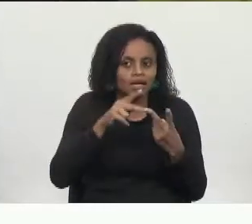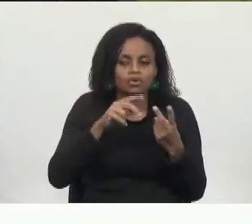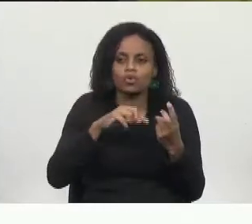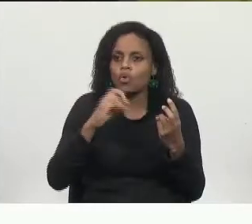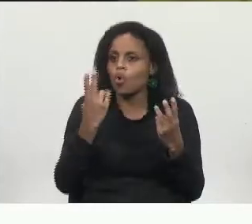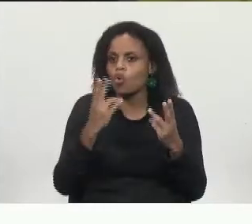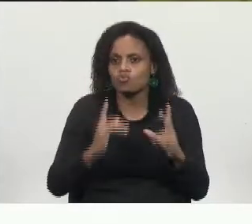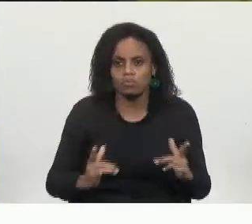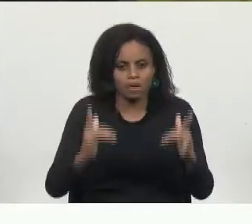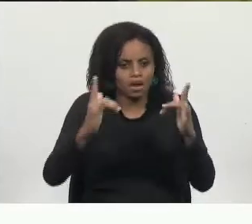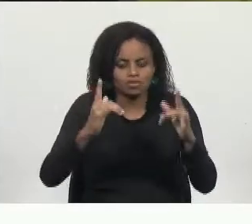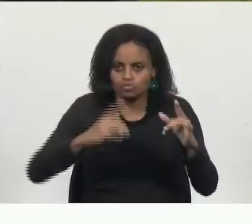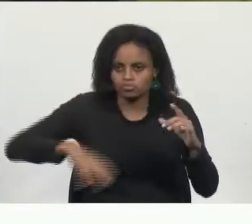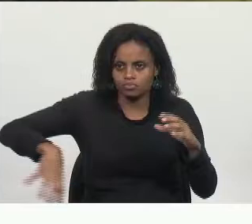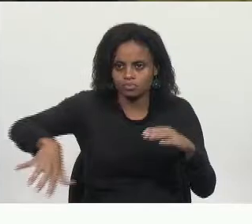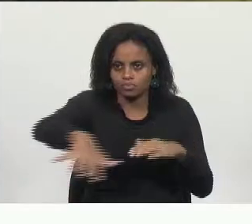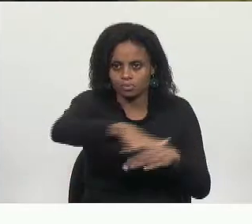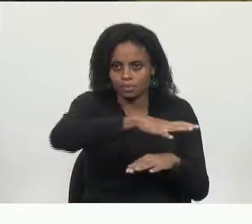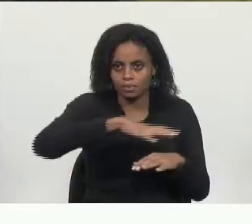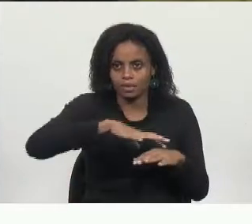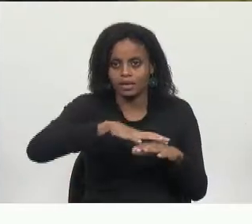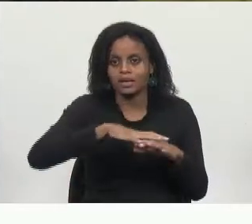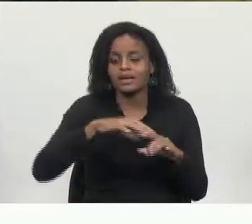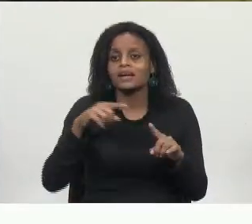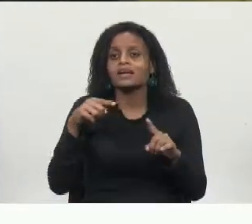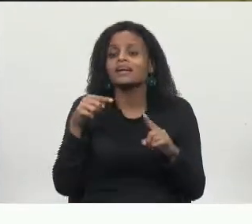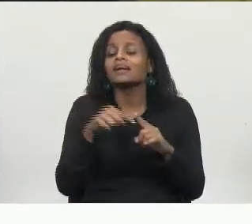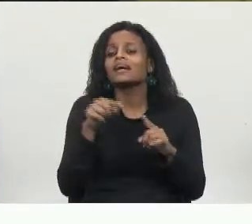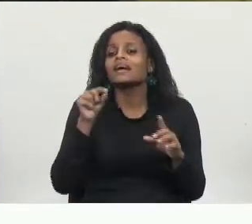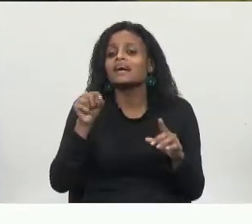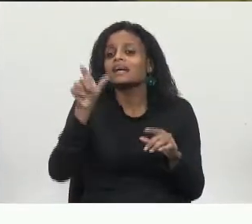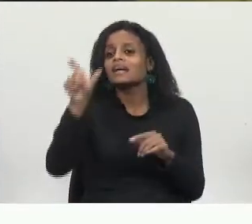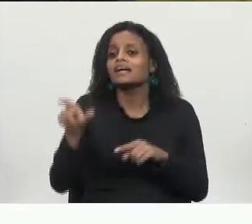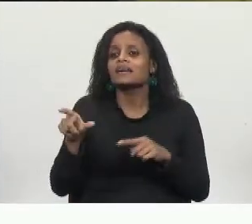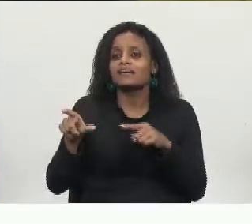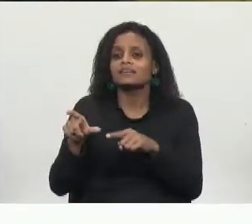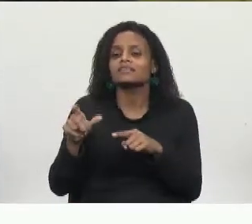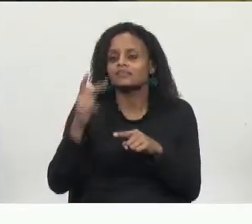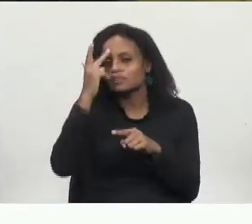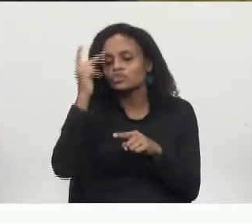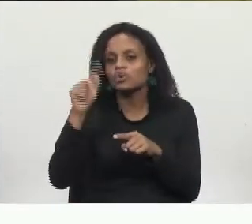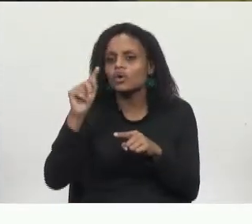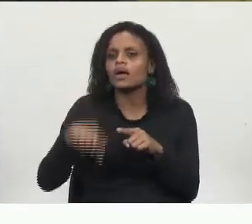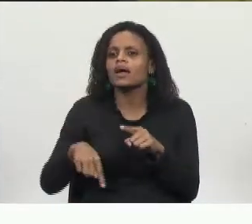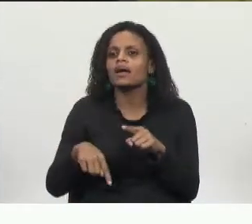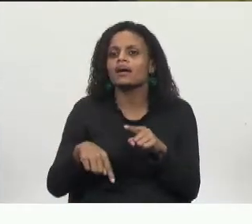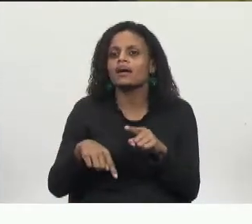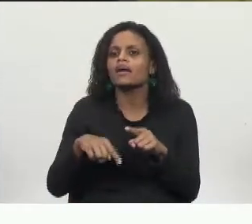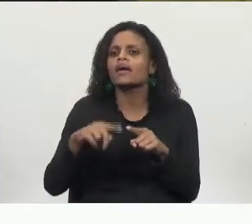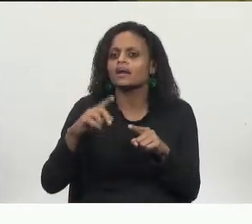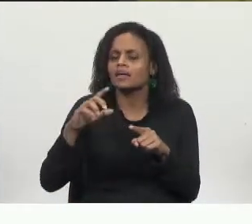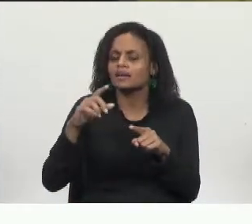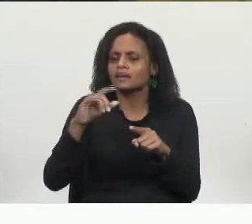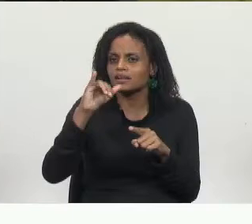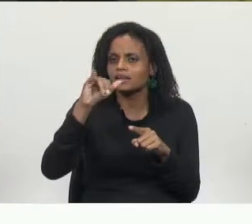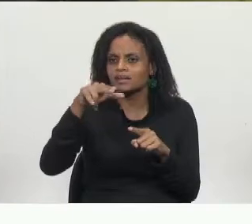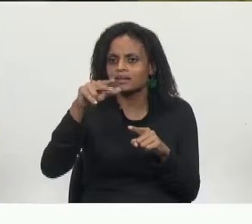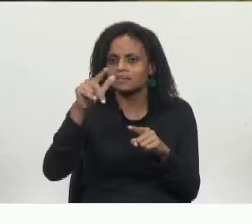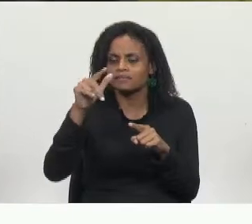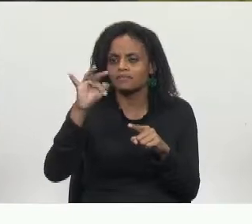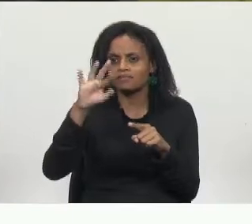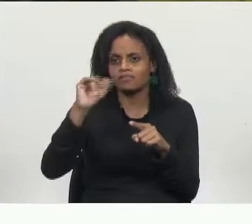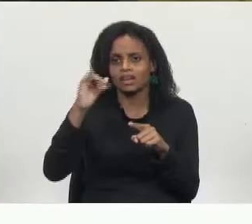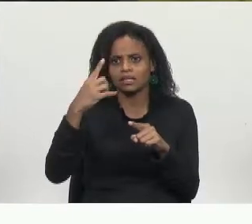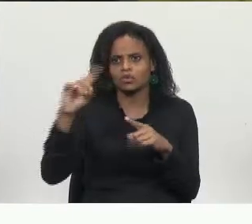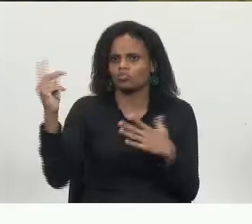suas adjacências, ele vai constituir, ele vai percorrer uma infração disciplinar grave. Mas